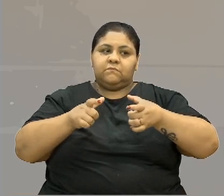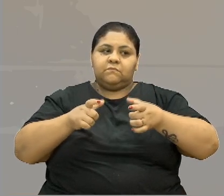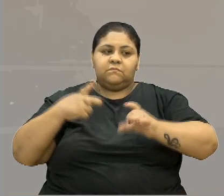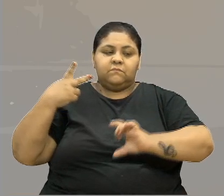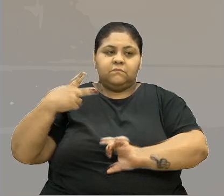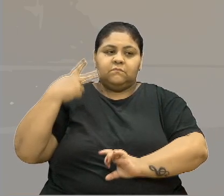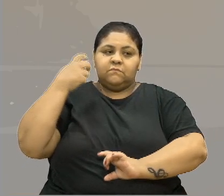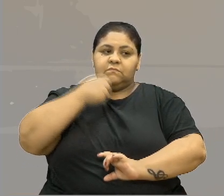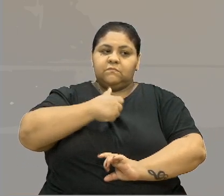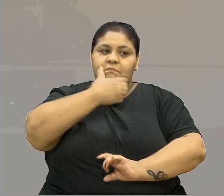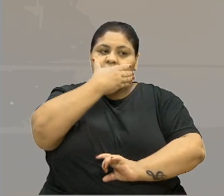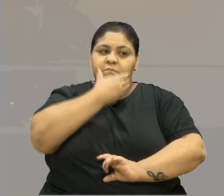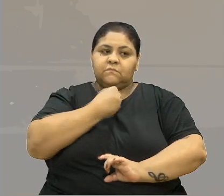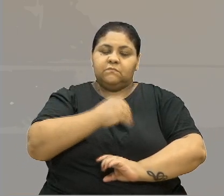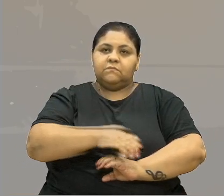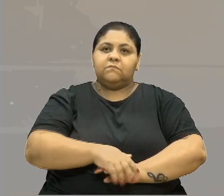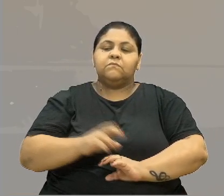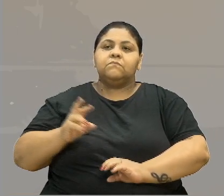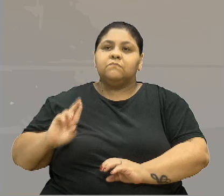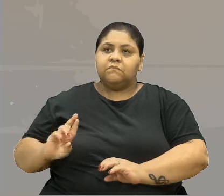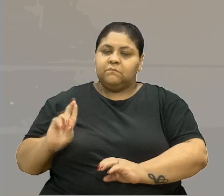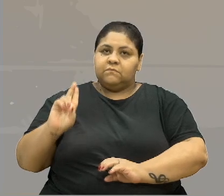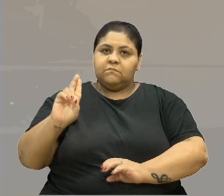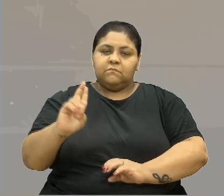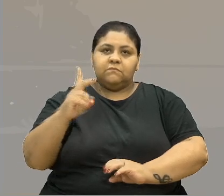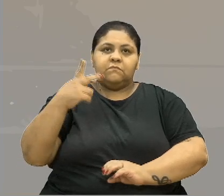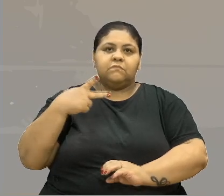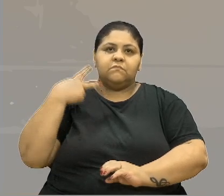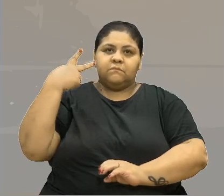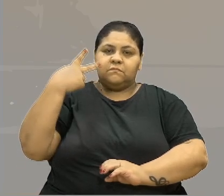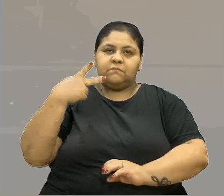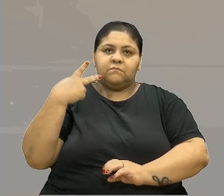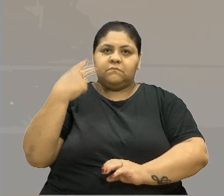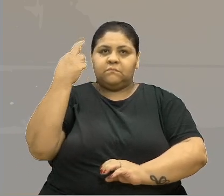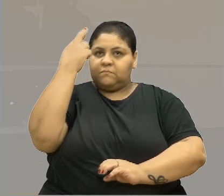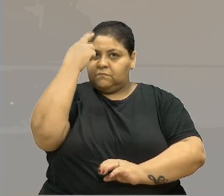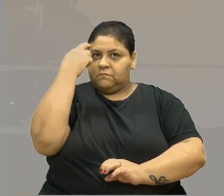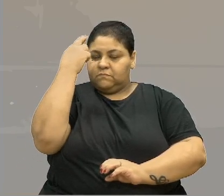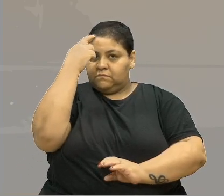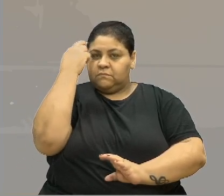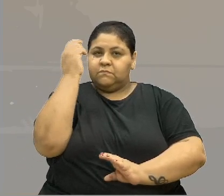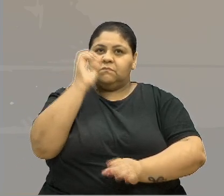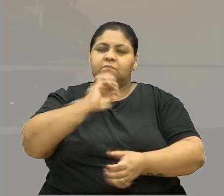das vereadoras e vereadores. Em representação, vereador Rafael Bueno.